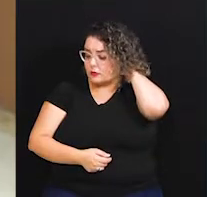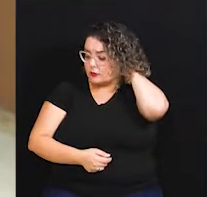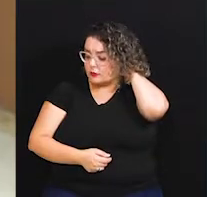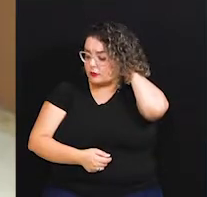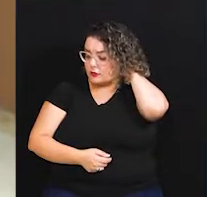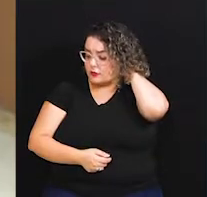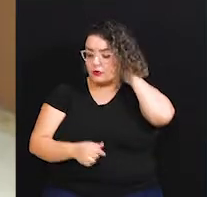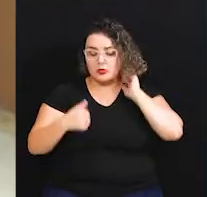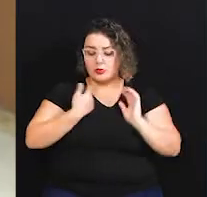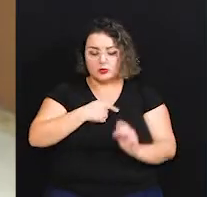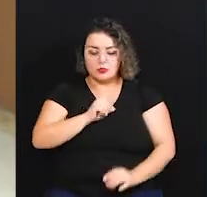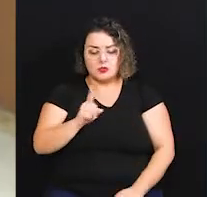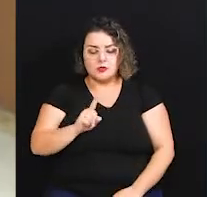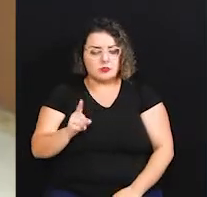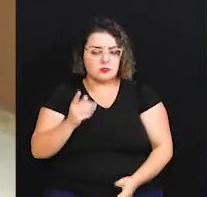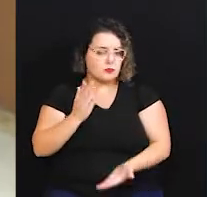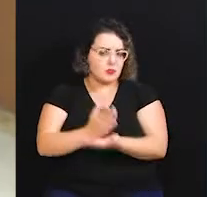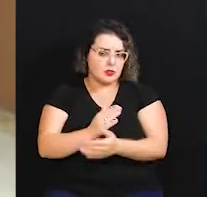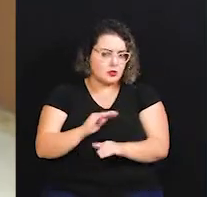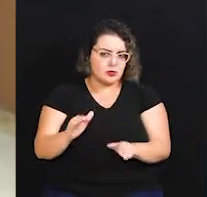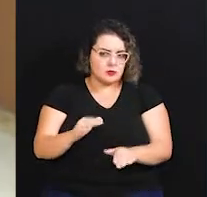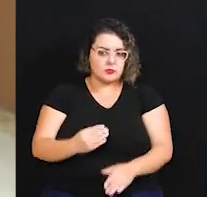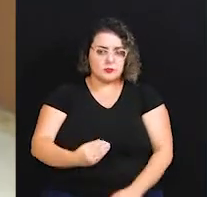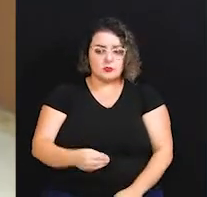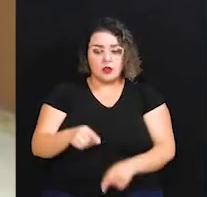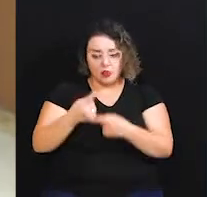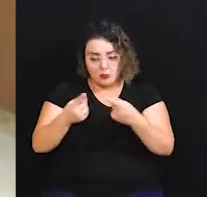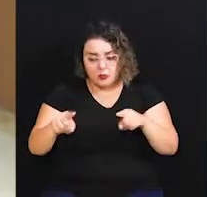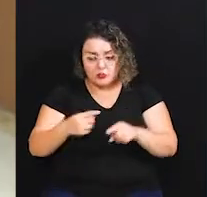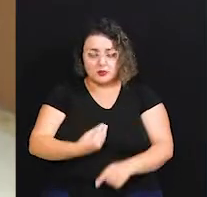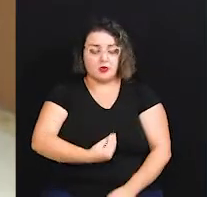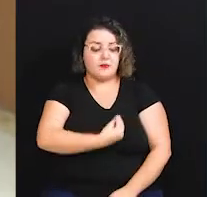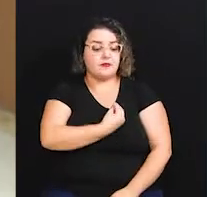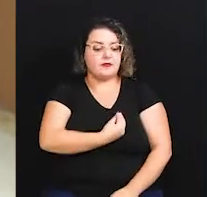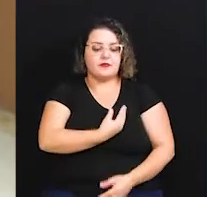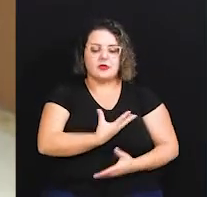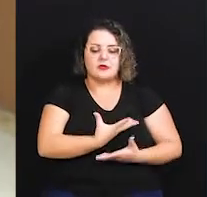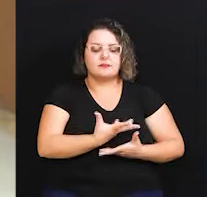porque a música é vida, transformação. Então